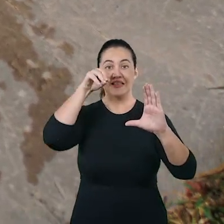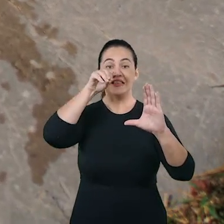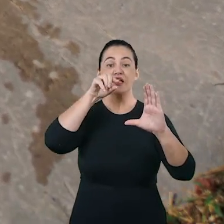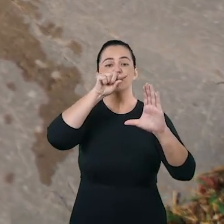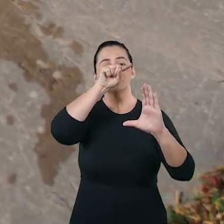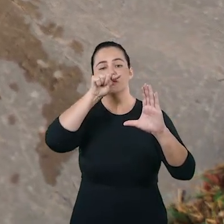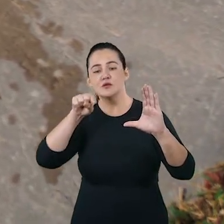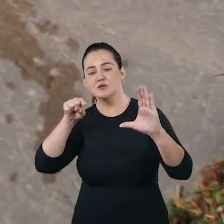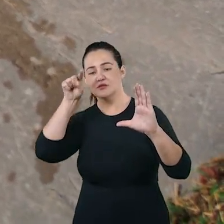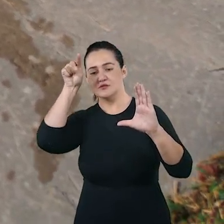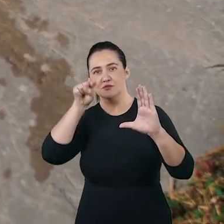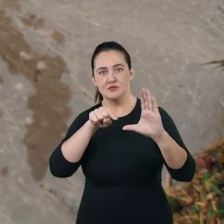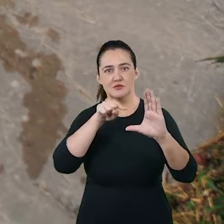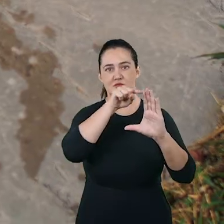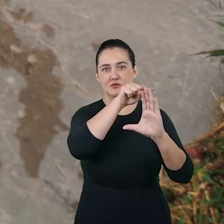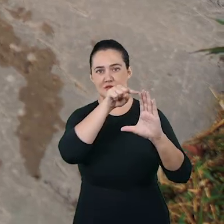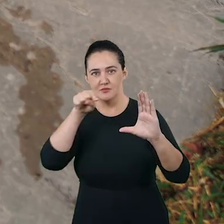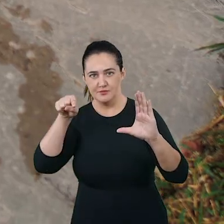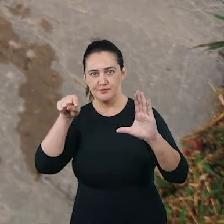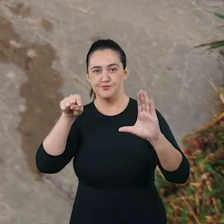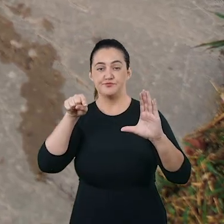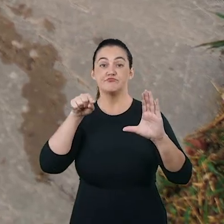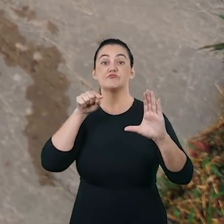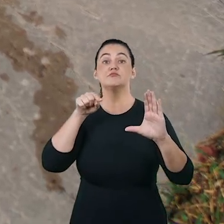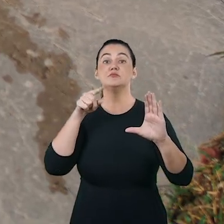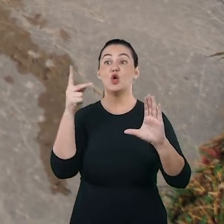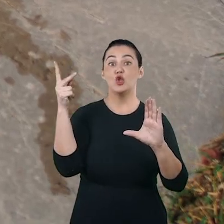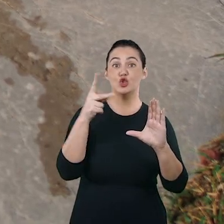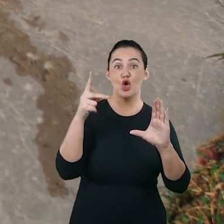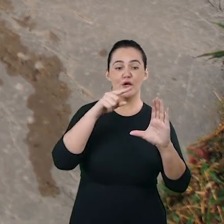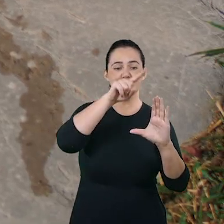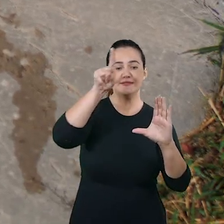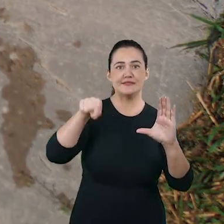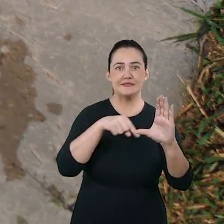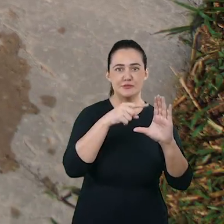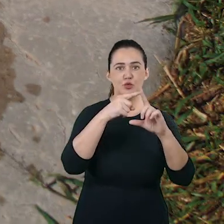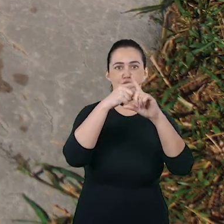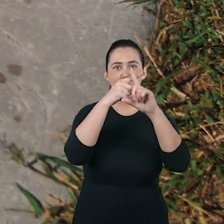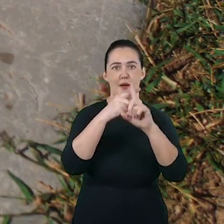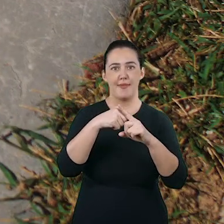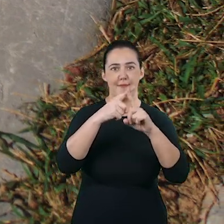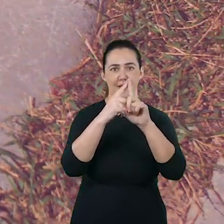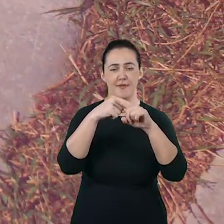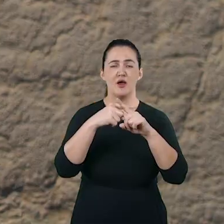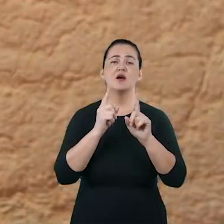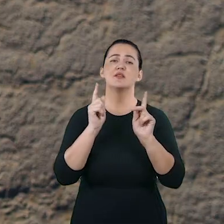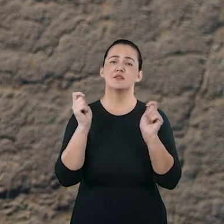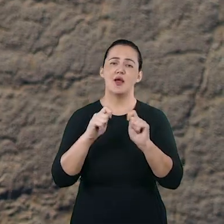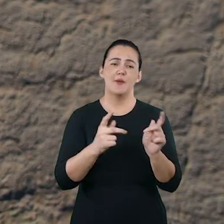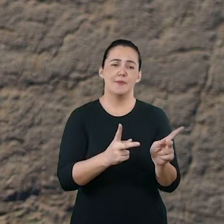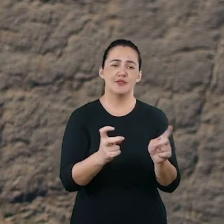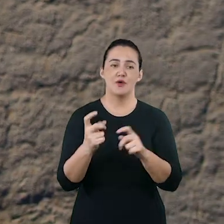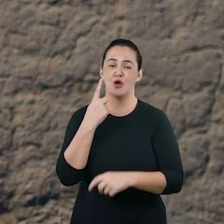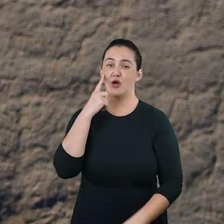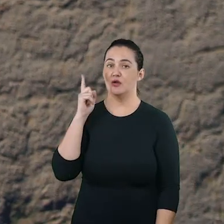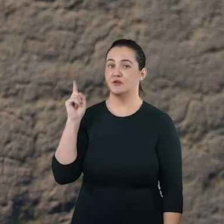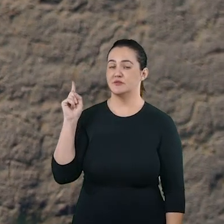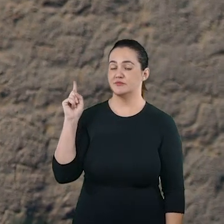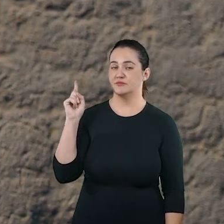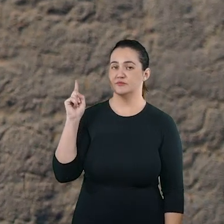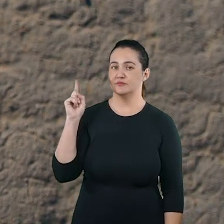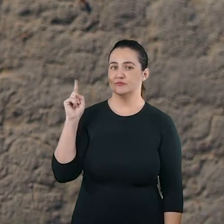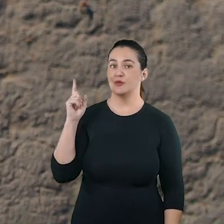tem um asterisco aqui dentro. Esses dois elementos aqui, nós vamos ver esse tipo de simbolismo em outros lugares, em outros